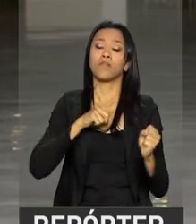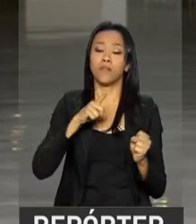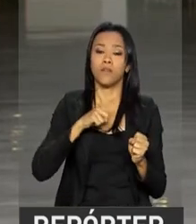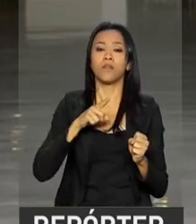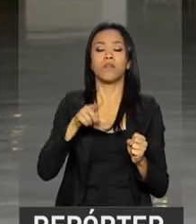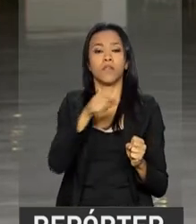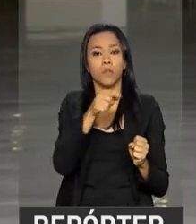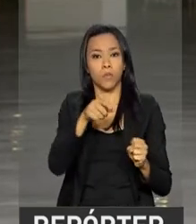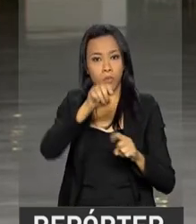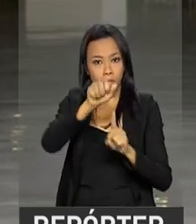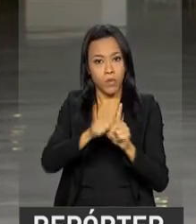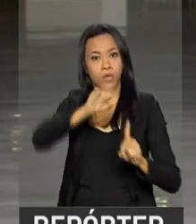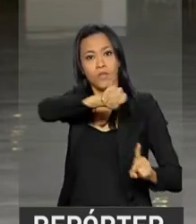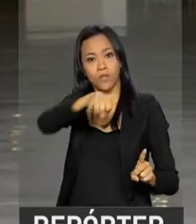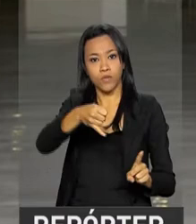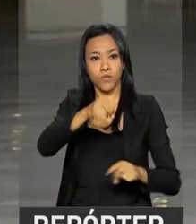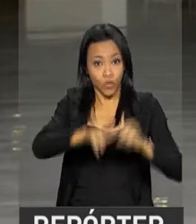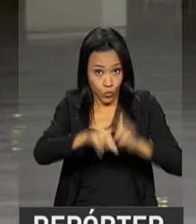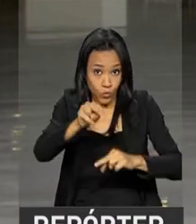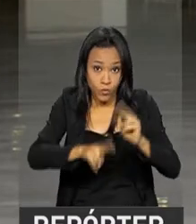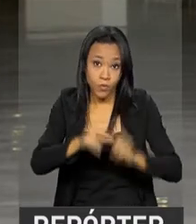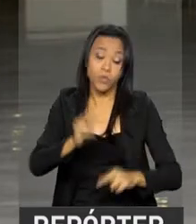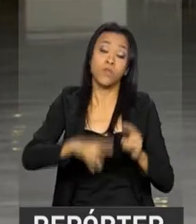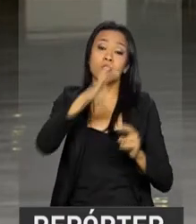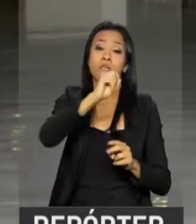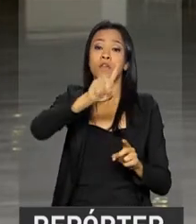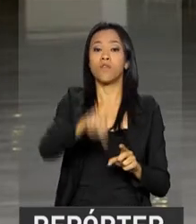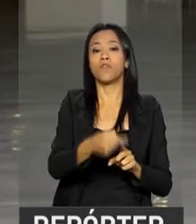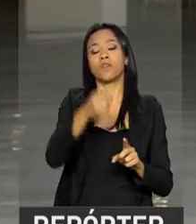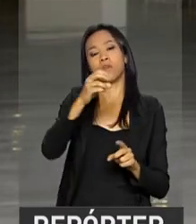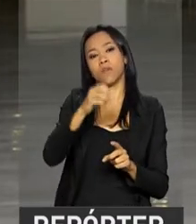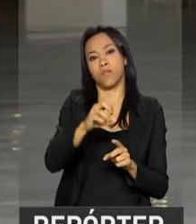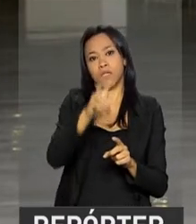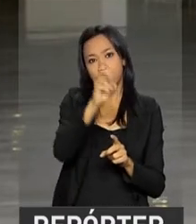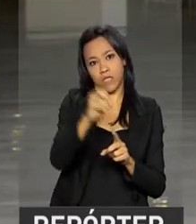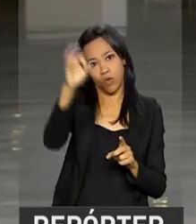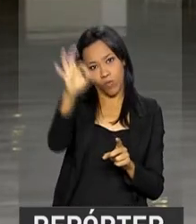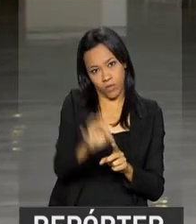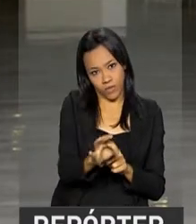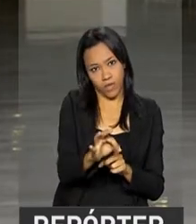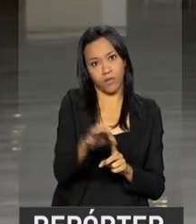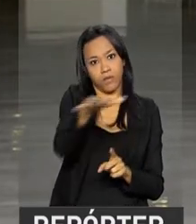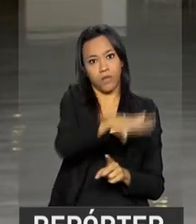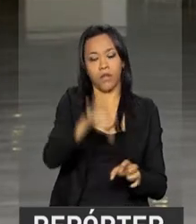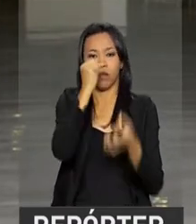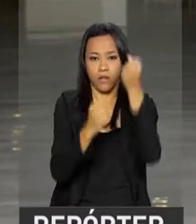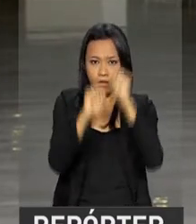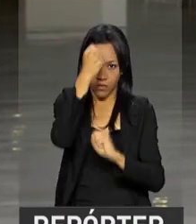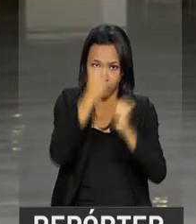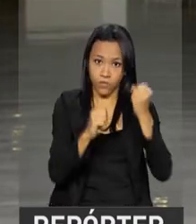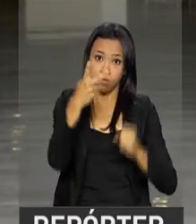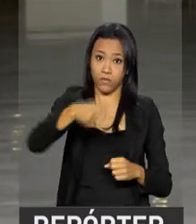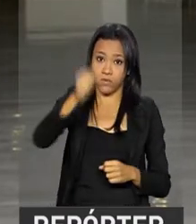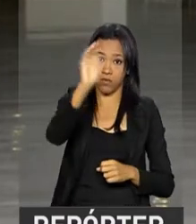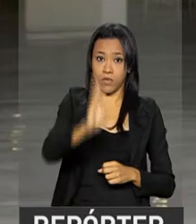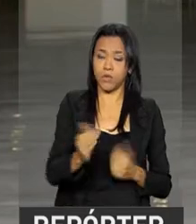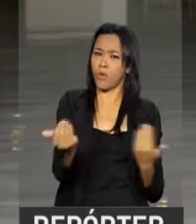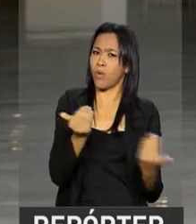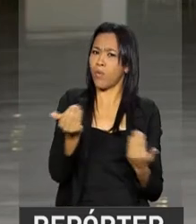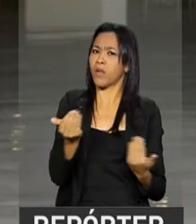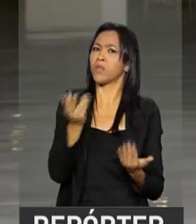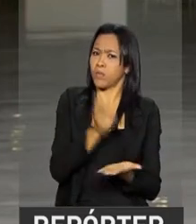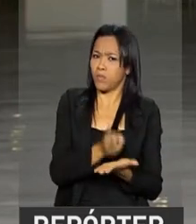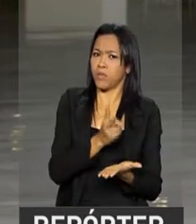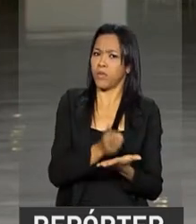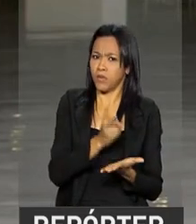junho um crescimento de 0,5 por cento de meio por cento na indústria nacional na comparação com o mesmo